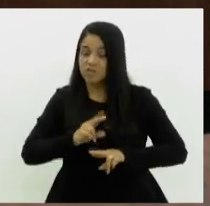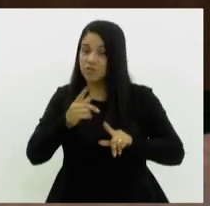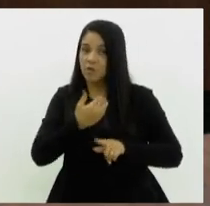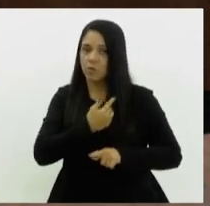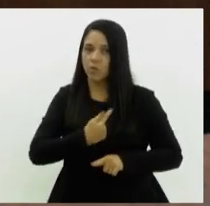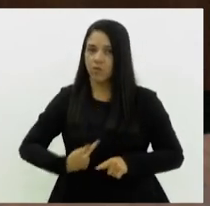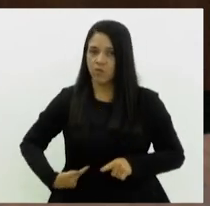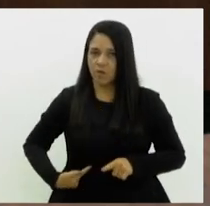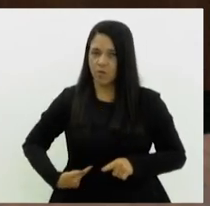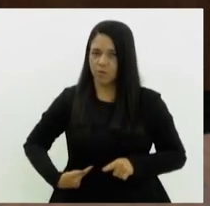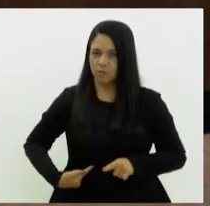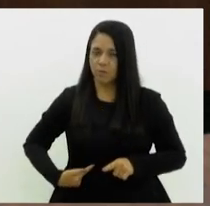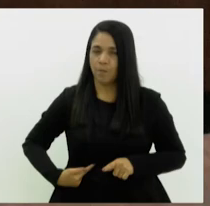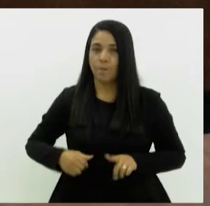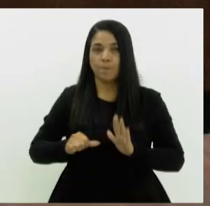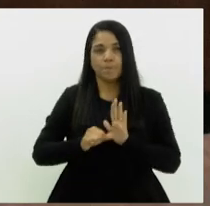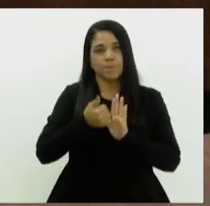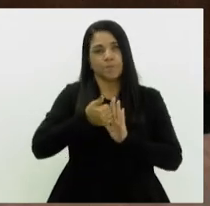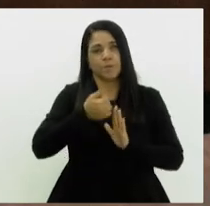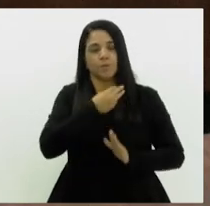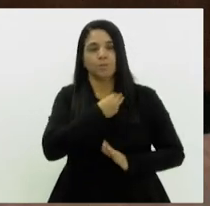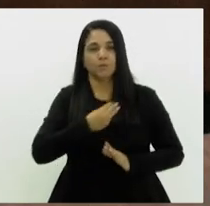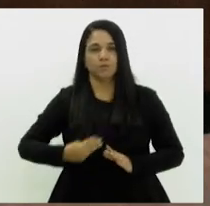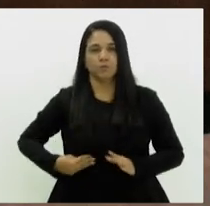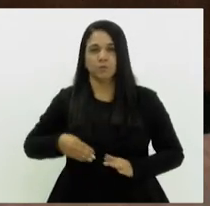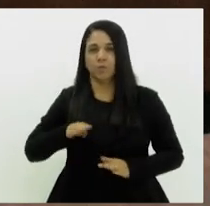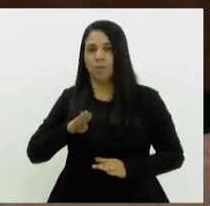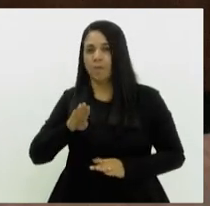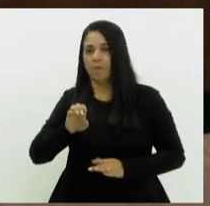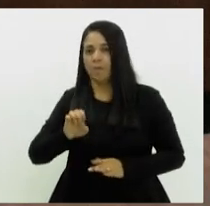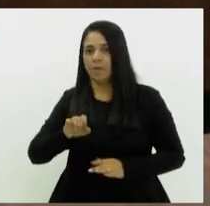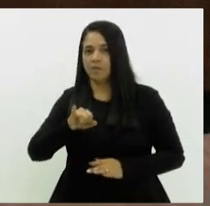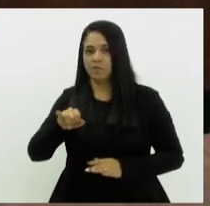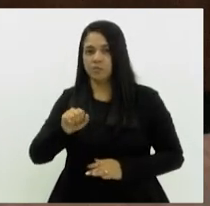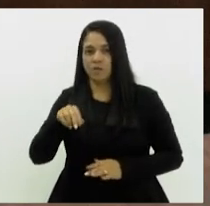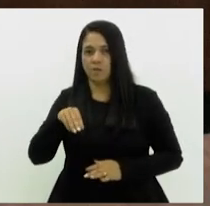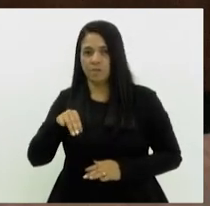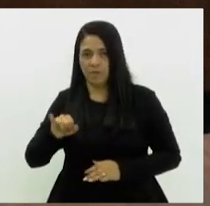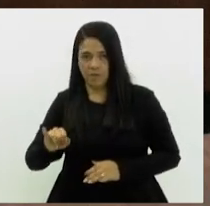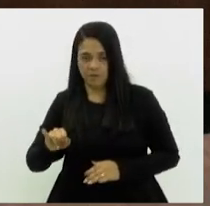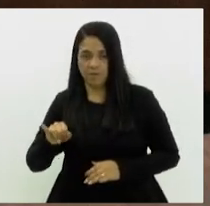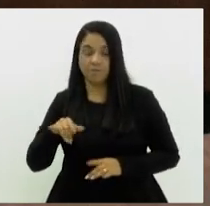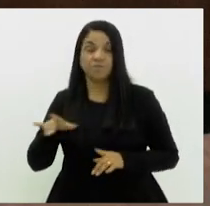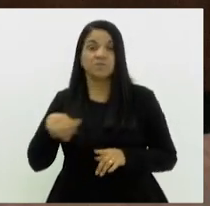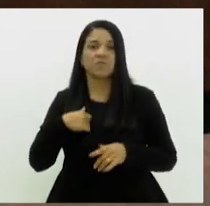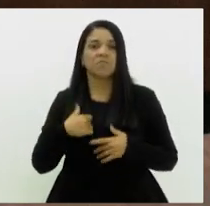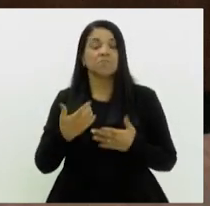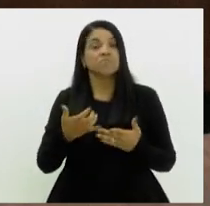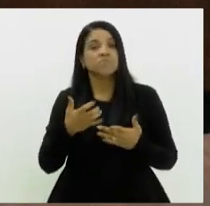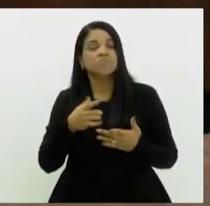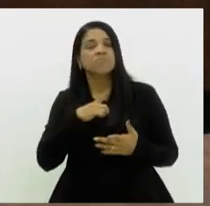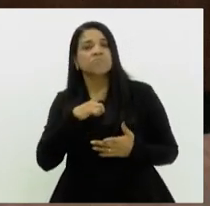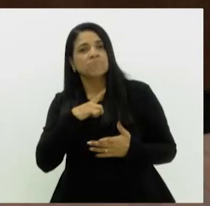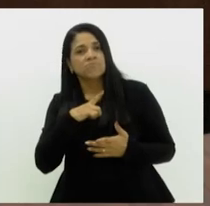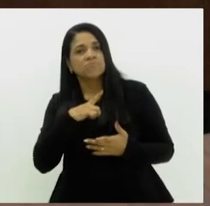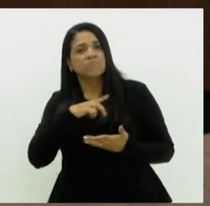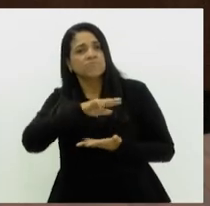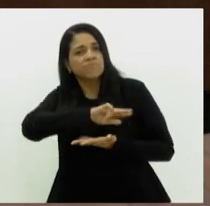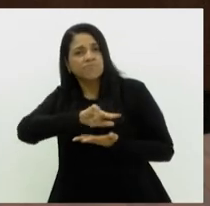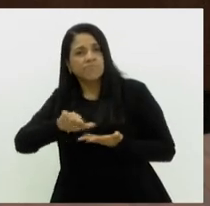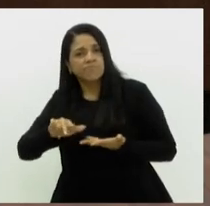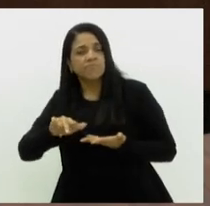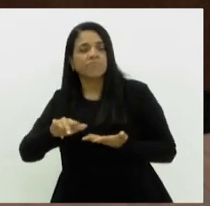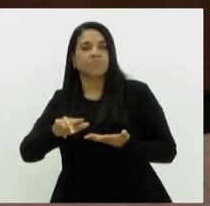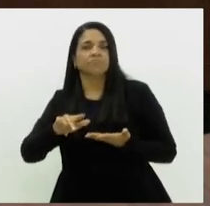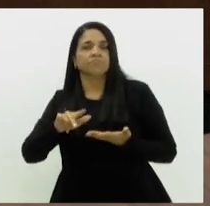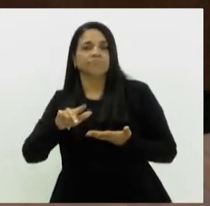do primeiro-ministro Benjamin Netanyahu, com o qual nós podemos ter diversas